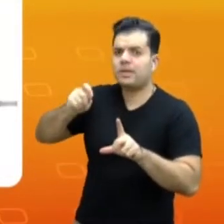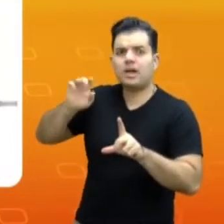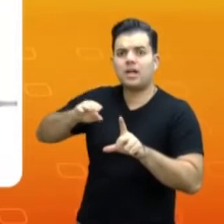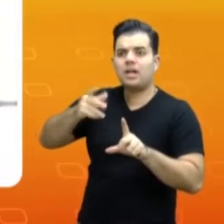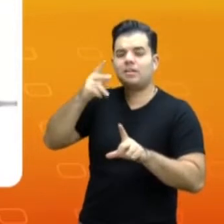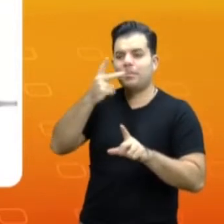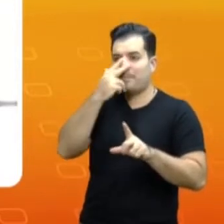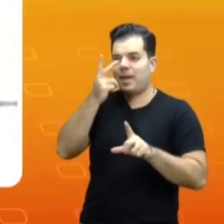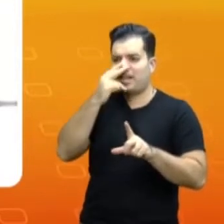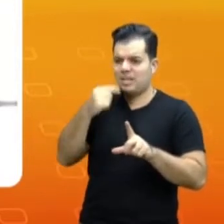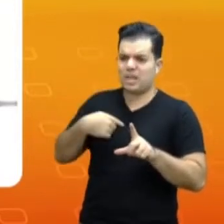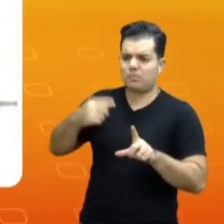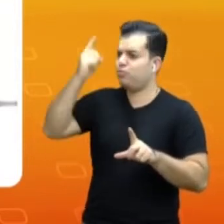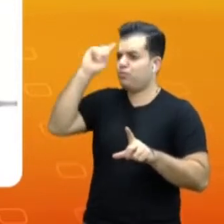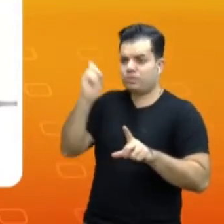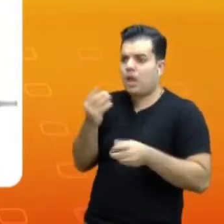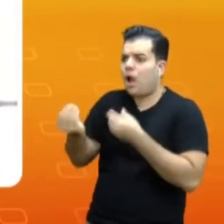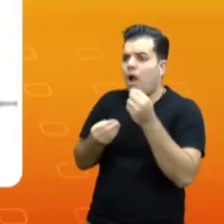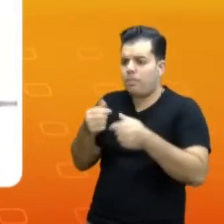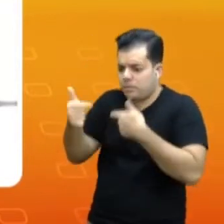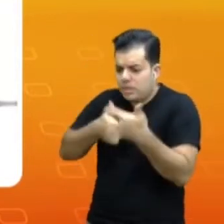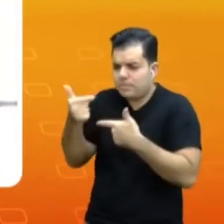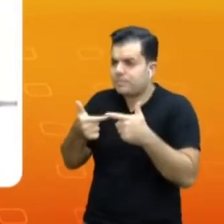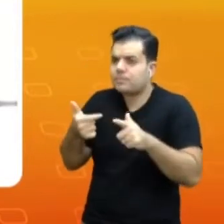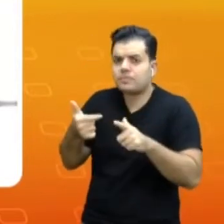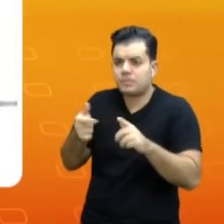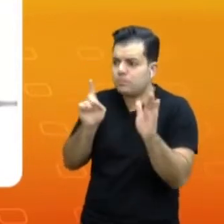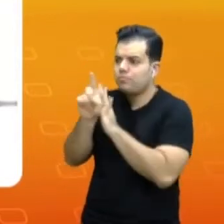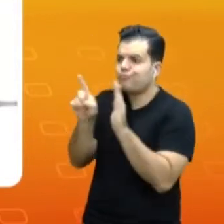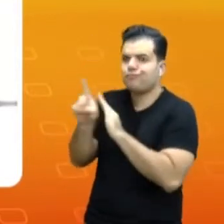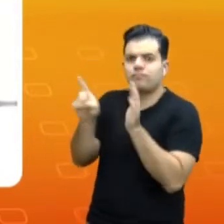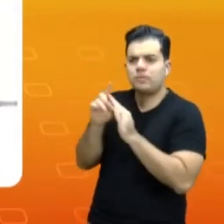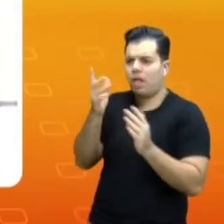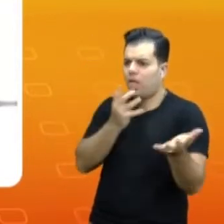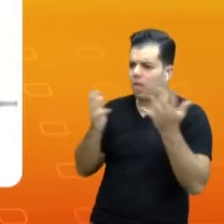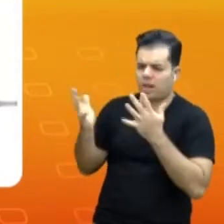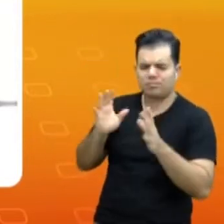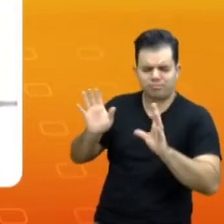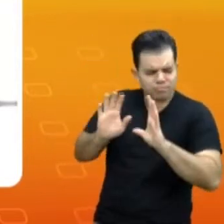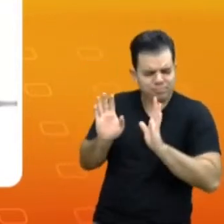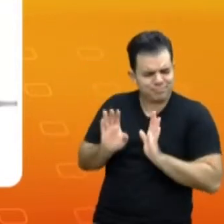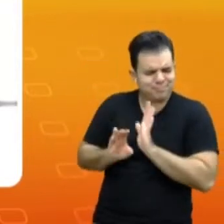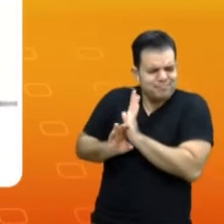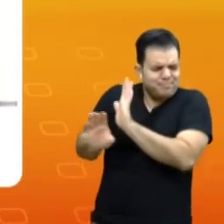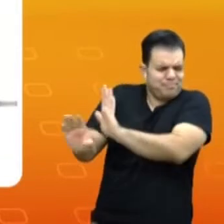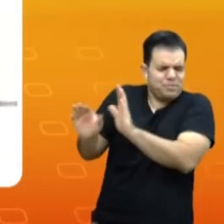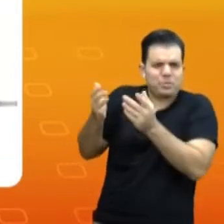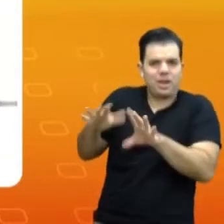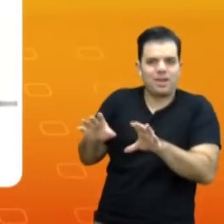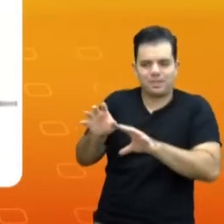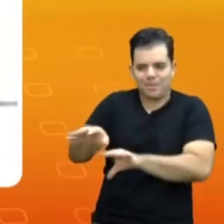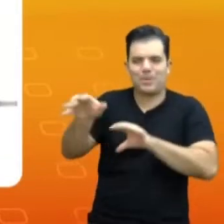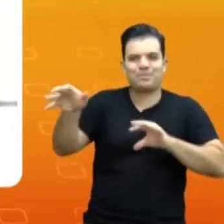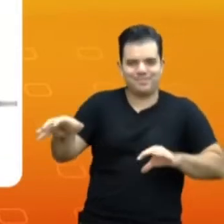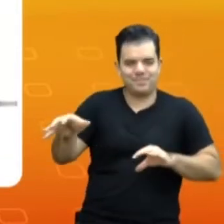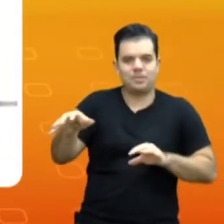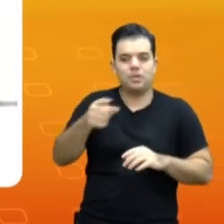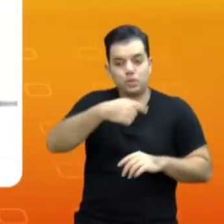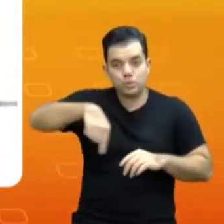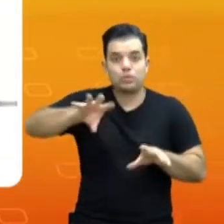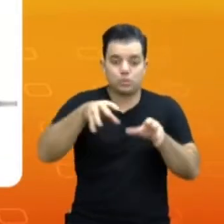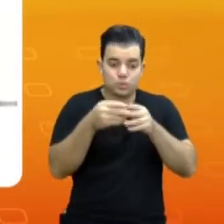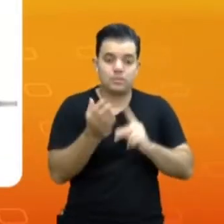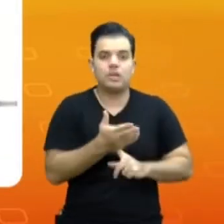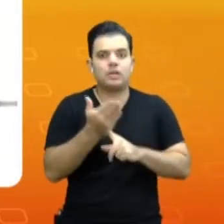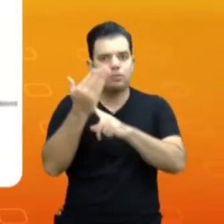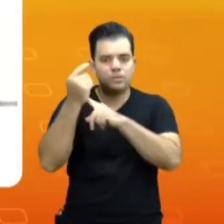não está no seu controle, né? Então, é isso que a gente, quando eu coloquei que eu acho que nós da tecnologia temos